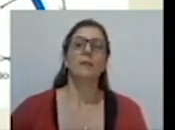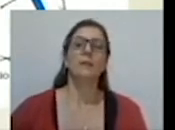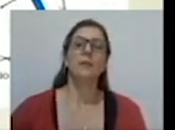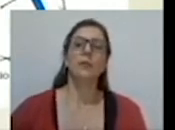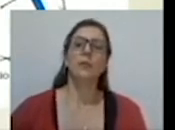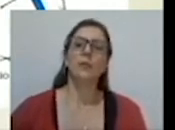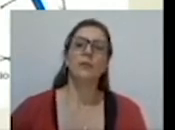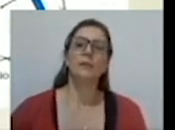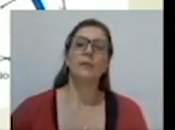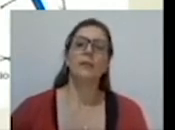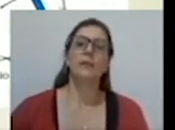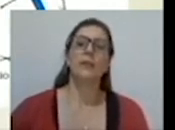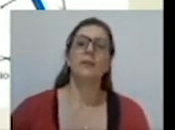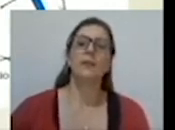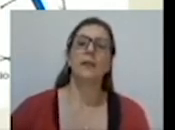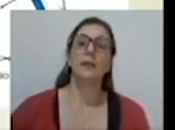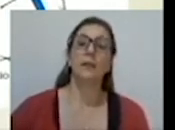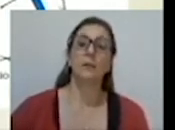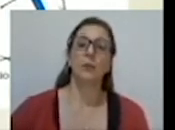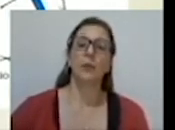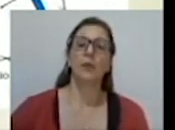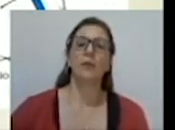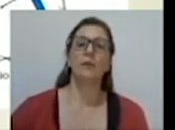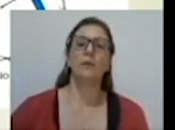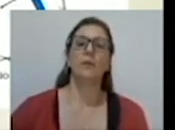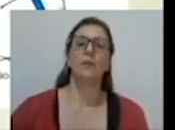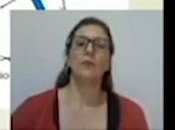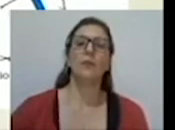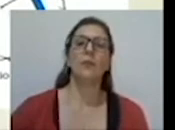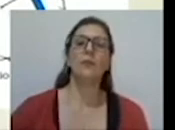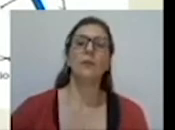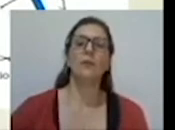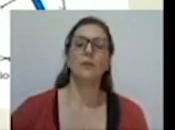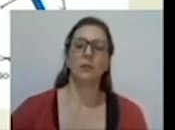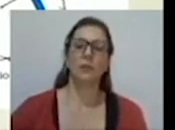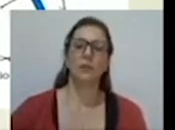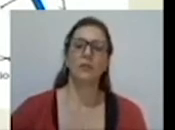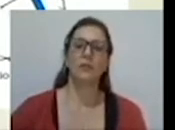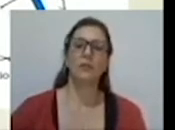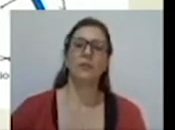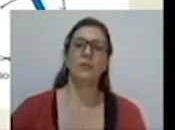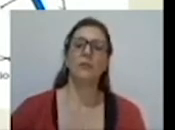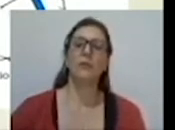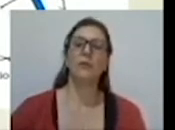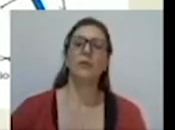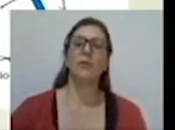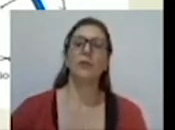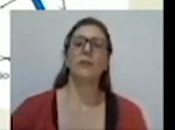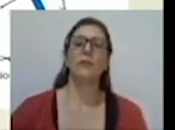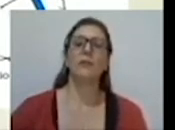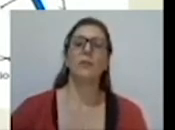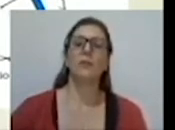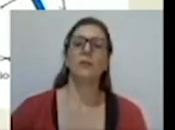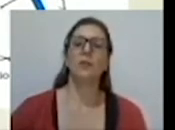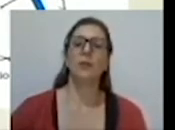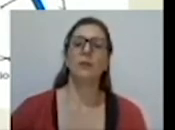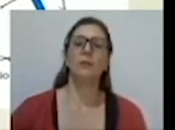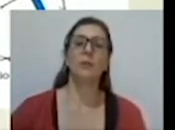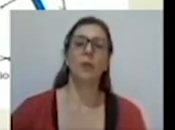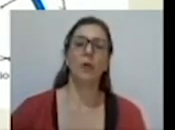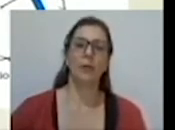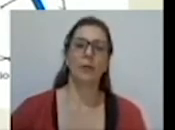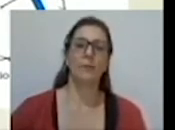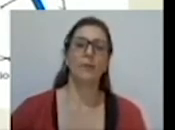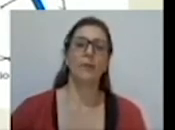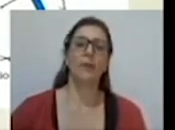Se uma dessas artérias ficarem entupidas, regiões inteiras do coração ficam sem nutrientes e oxigênio e